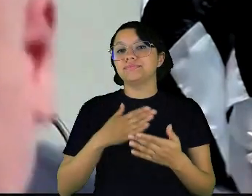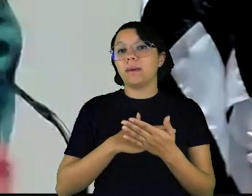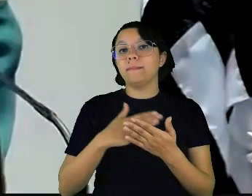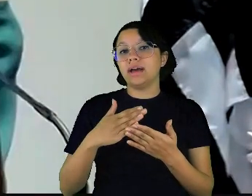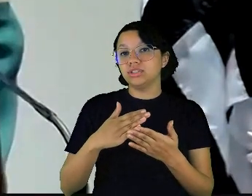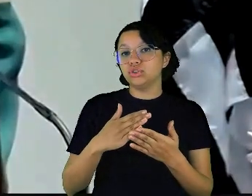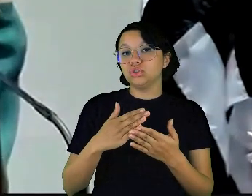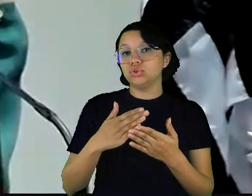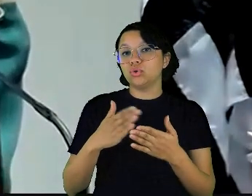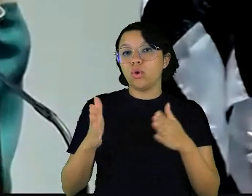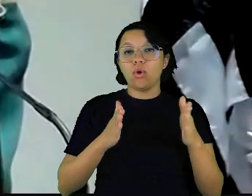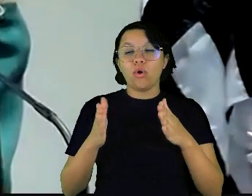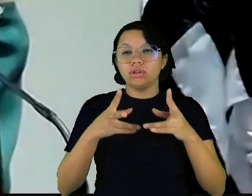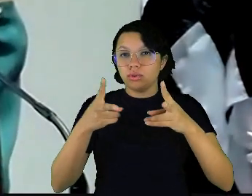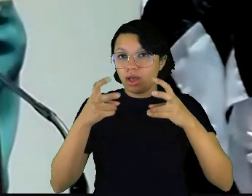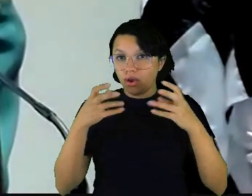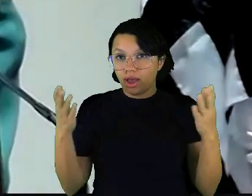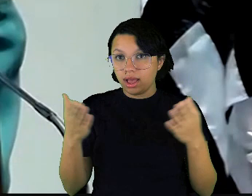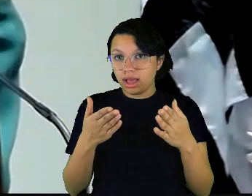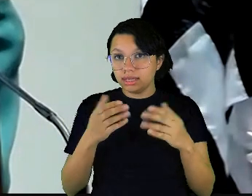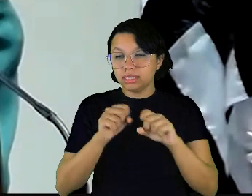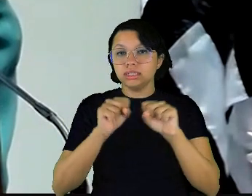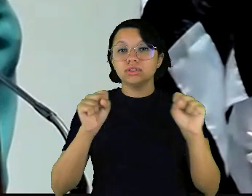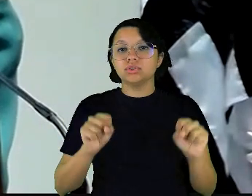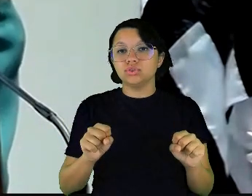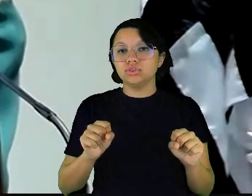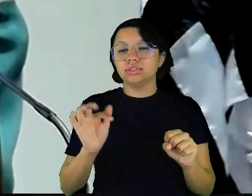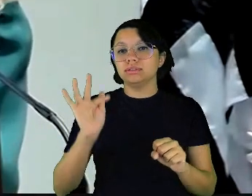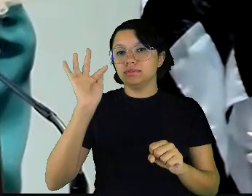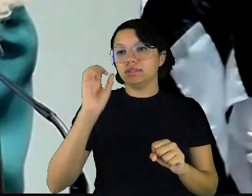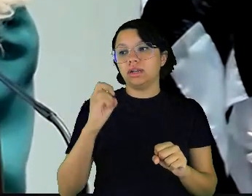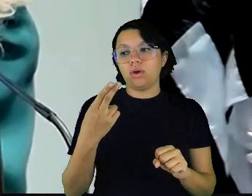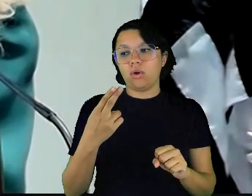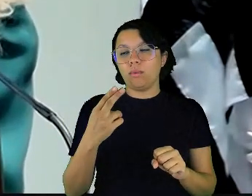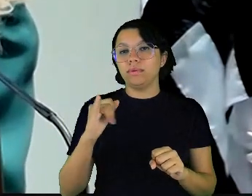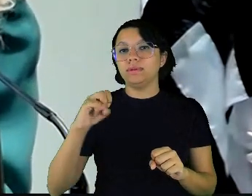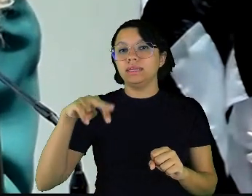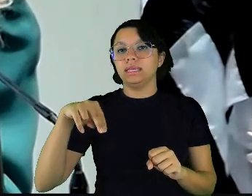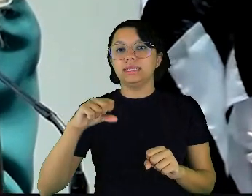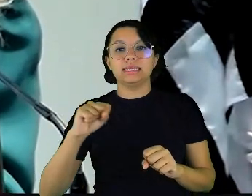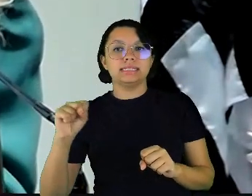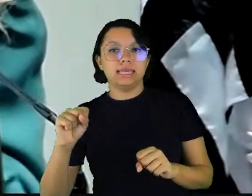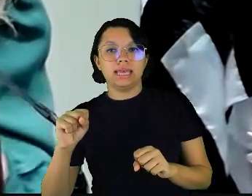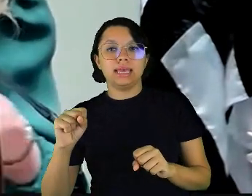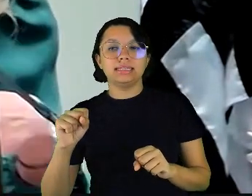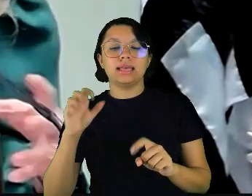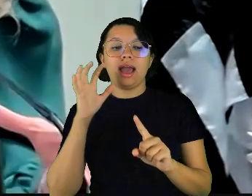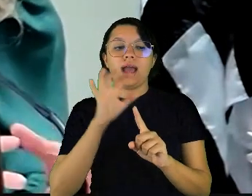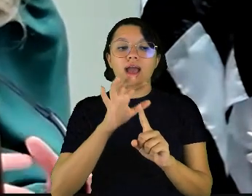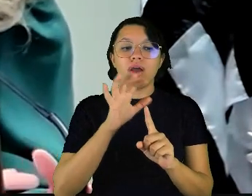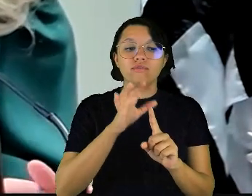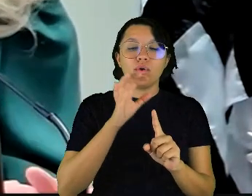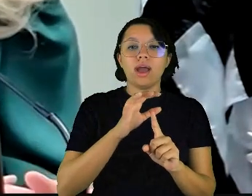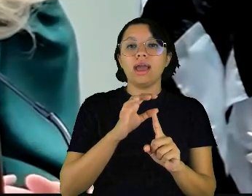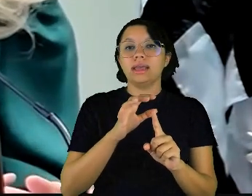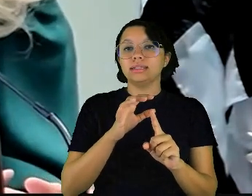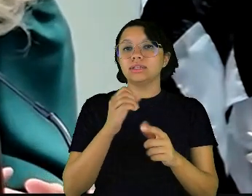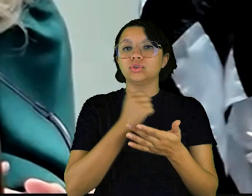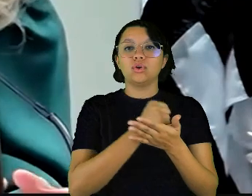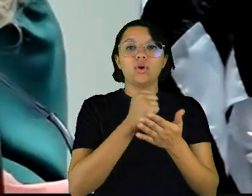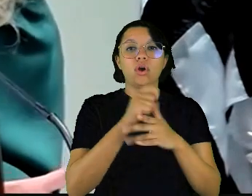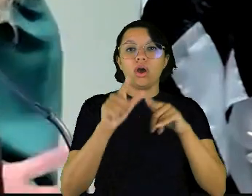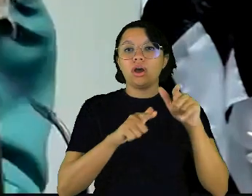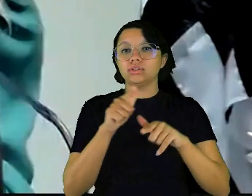são reconhecidos aqui na Justiça Federal ou pelo INSS, a influência disso no contrato